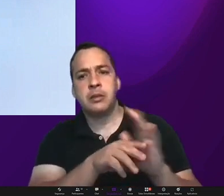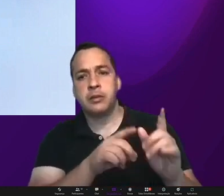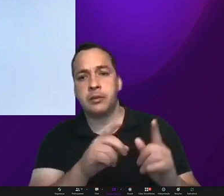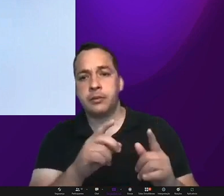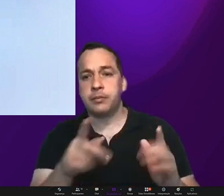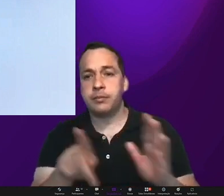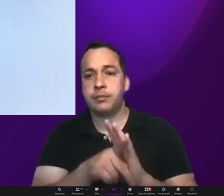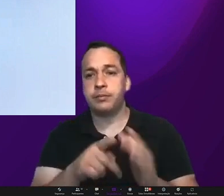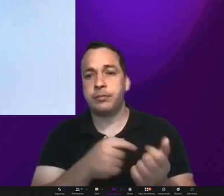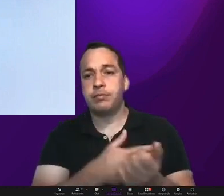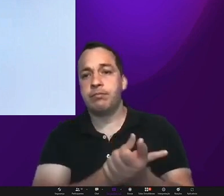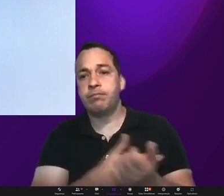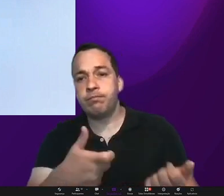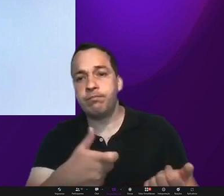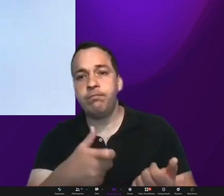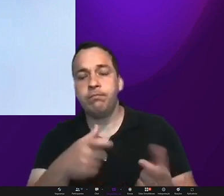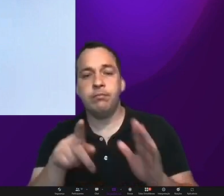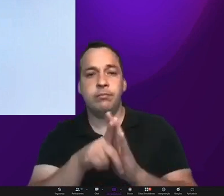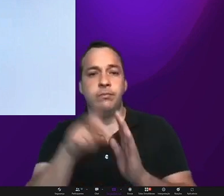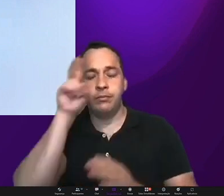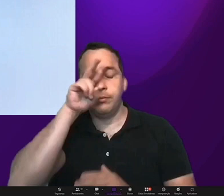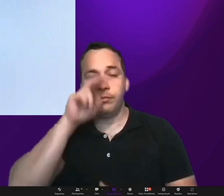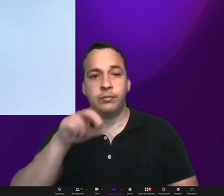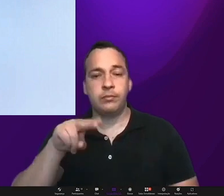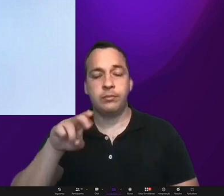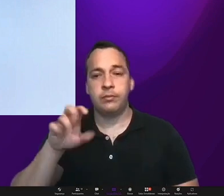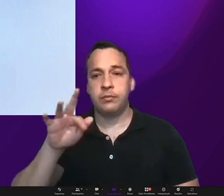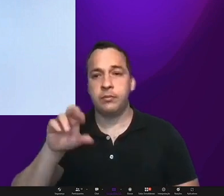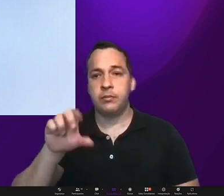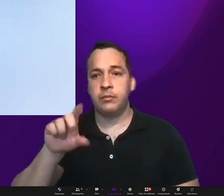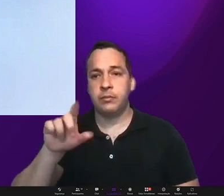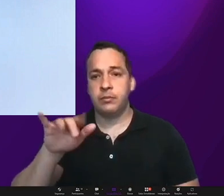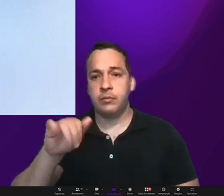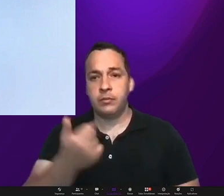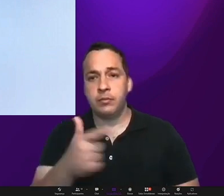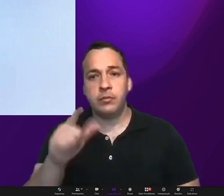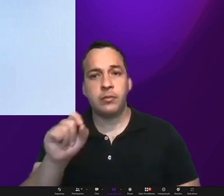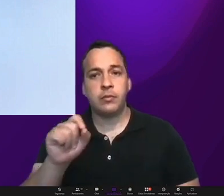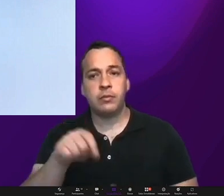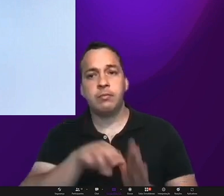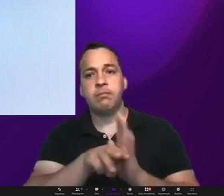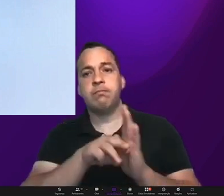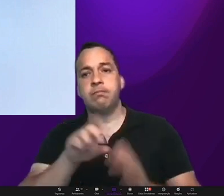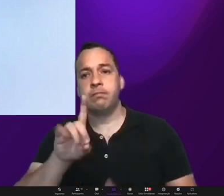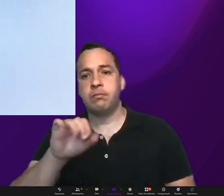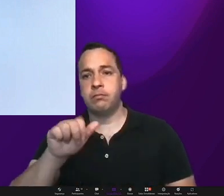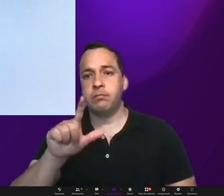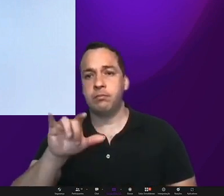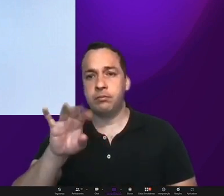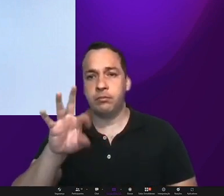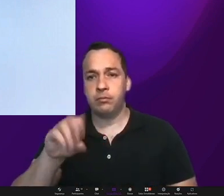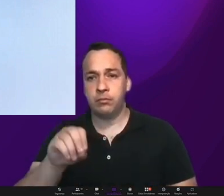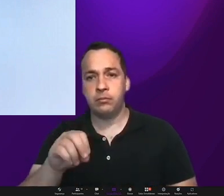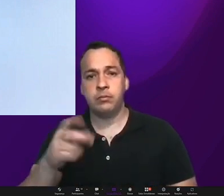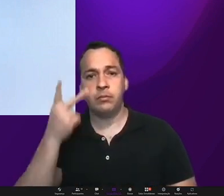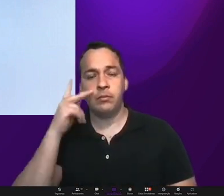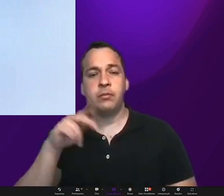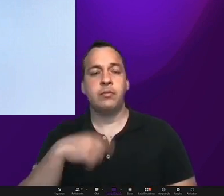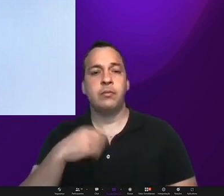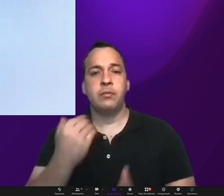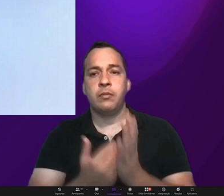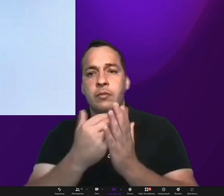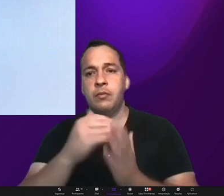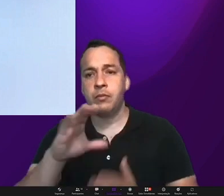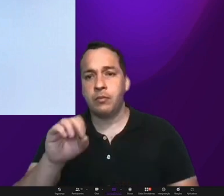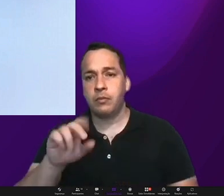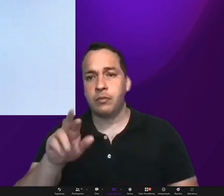na história da nefrologia. Não existe método dialítico com circulação extracorpórea sem algum